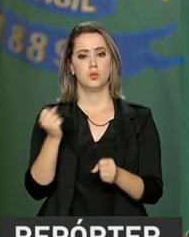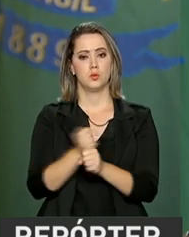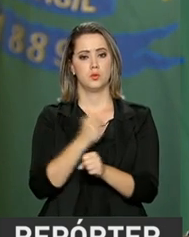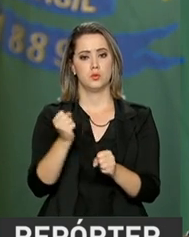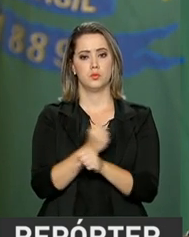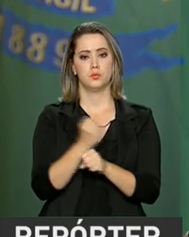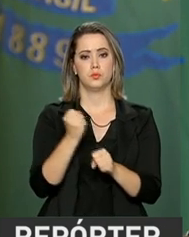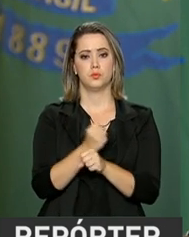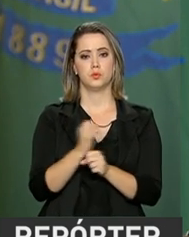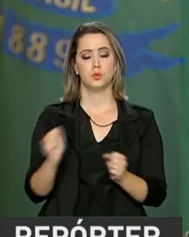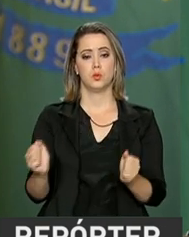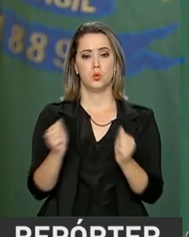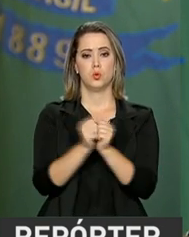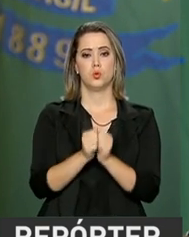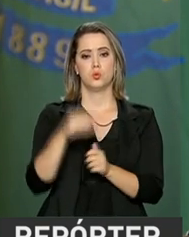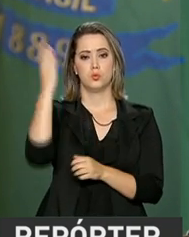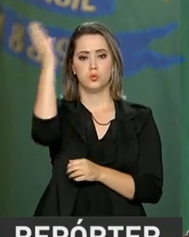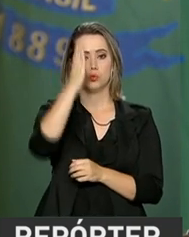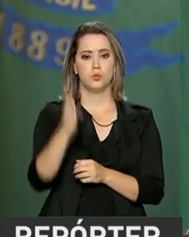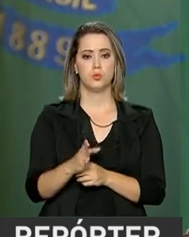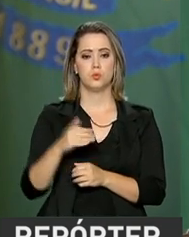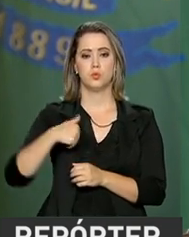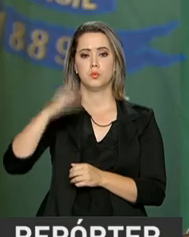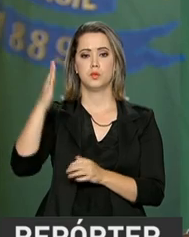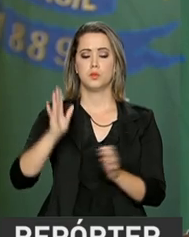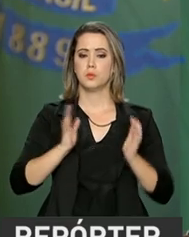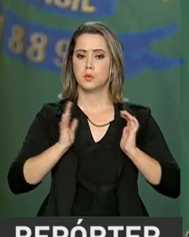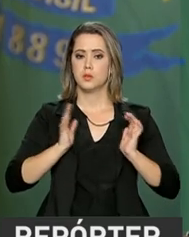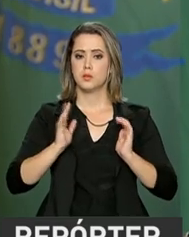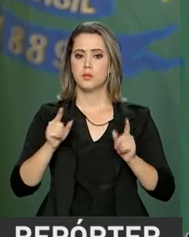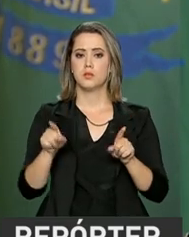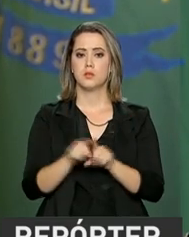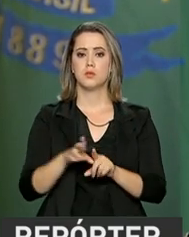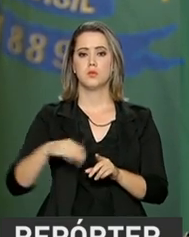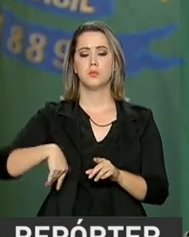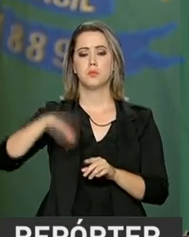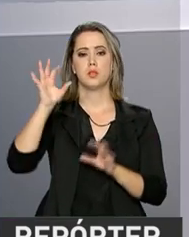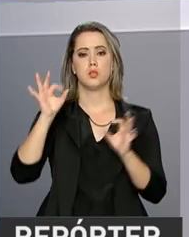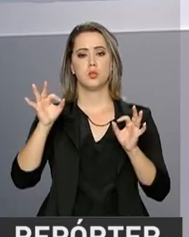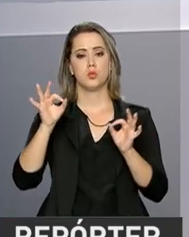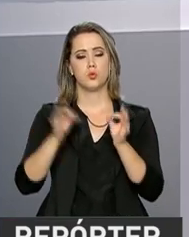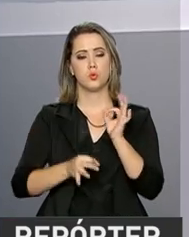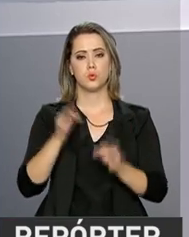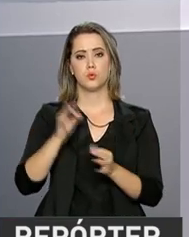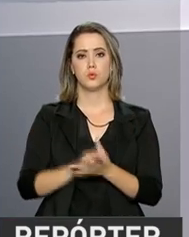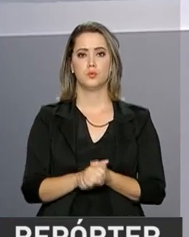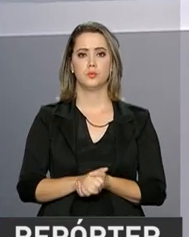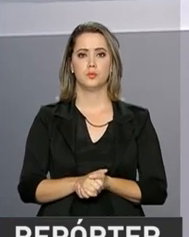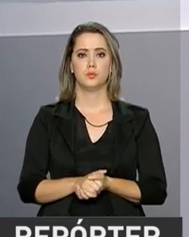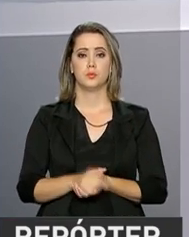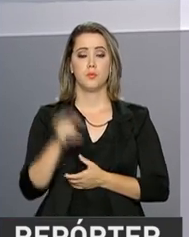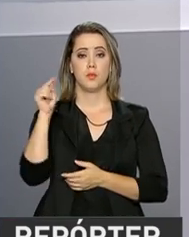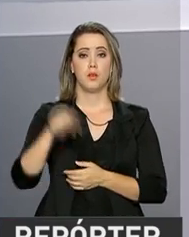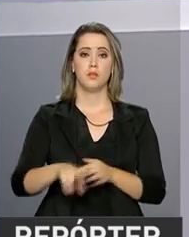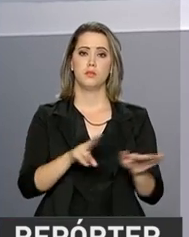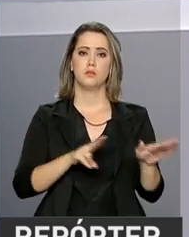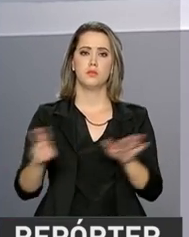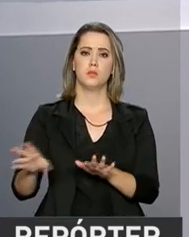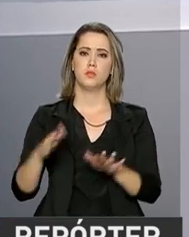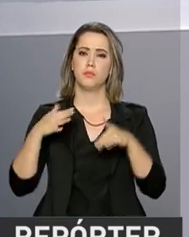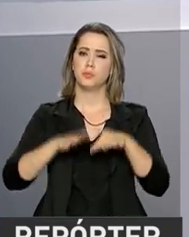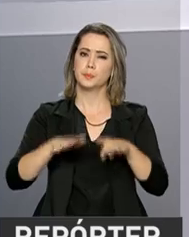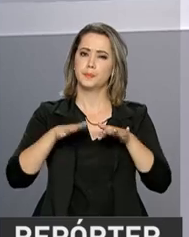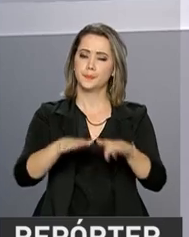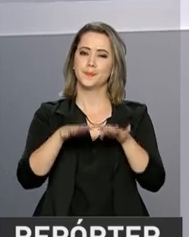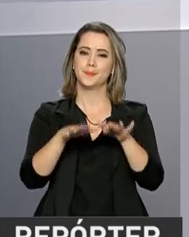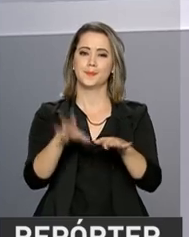eh juntos um Brasil mais Próspero e mais justo e esta semana teve mutirão